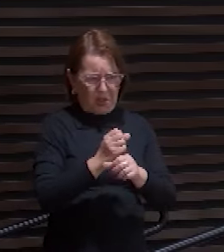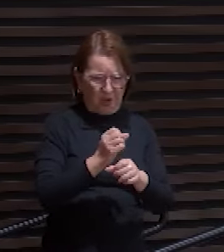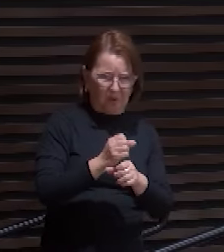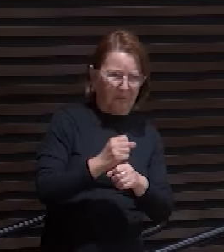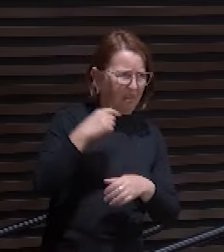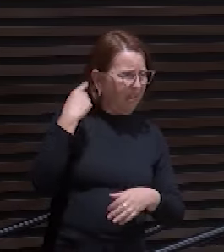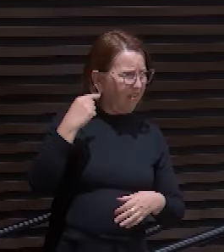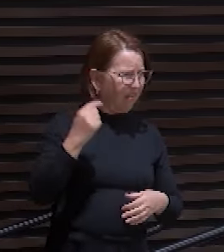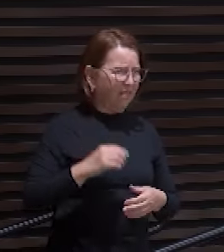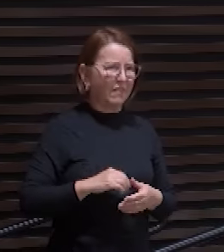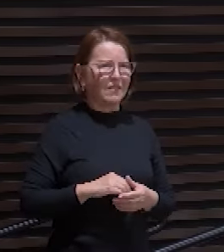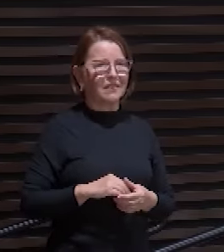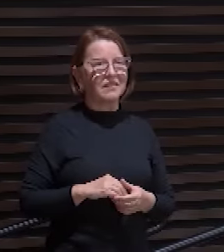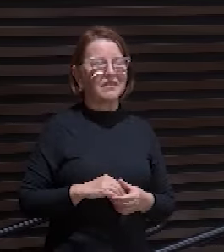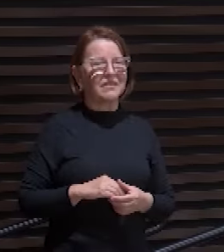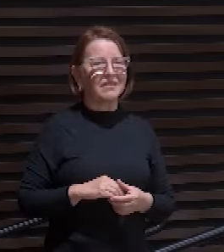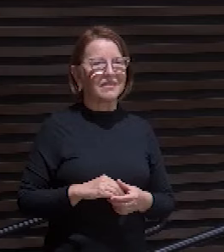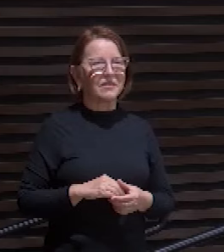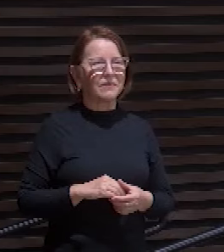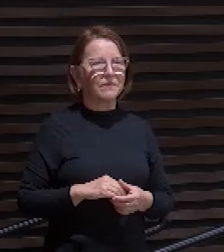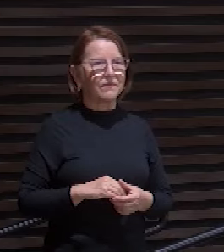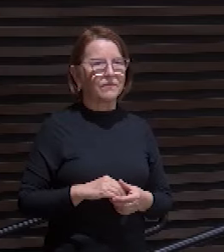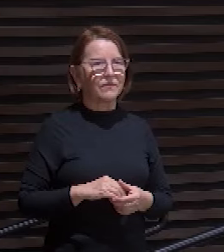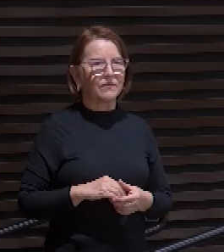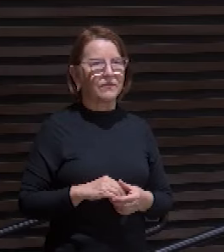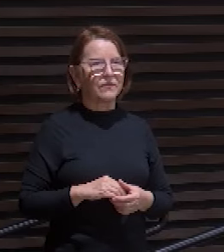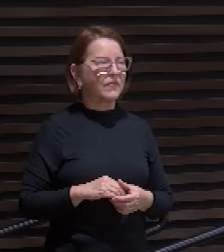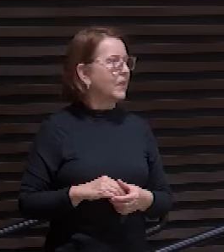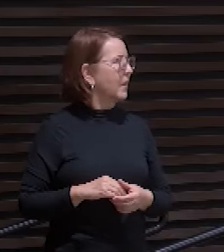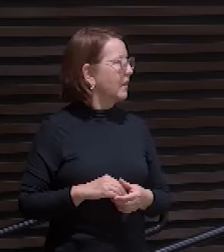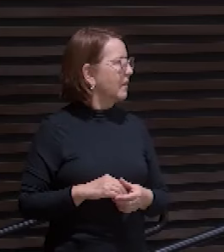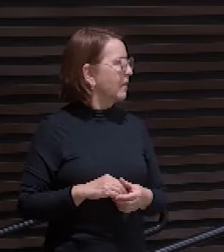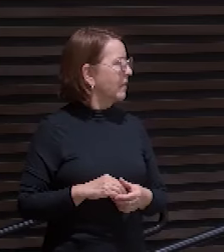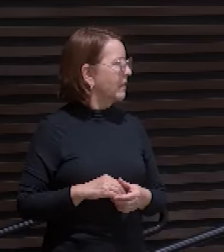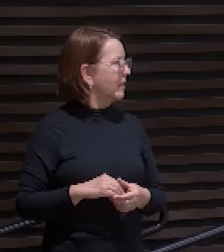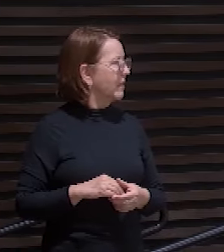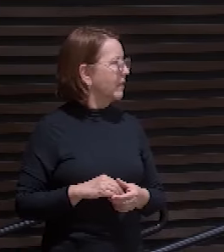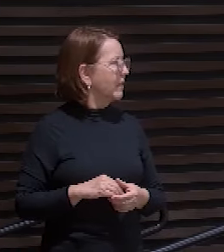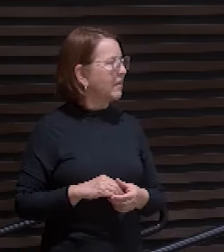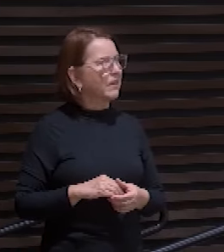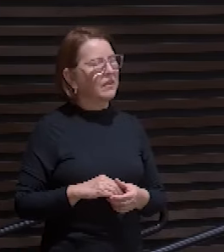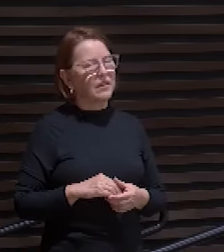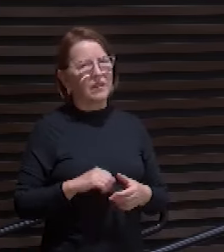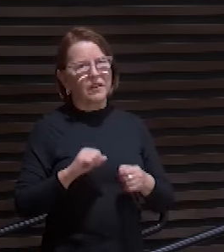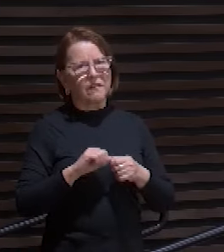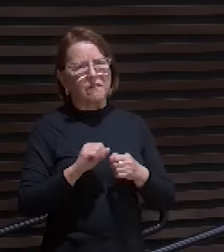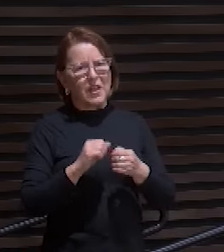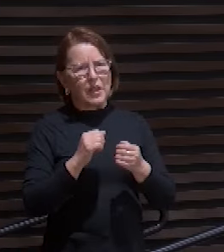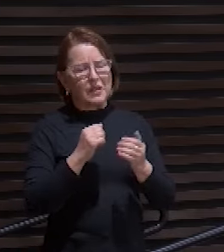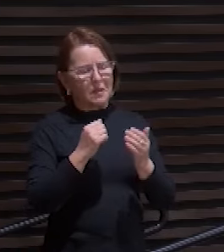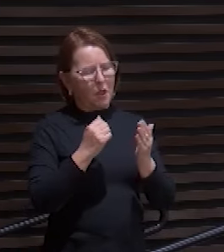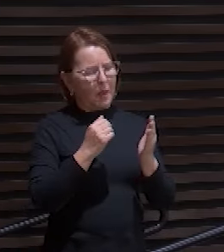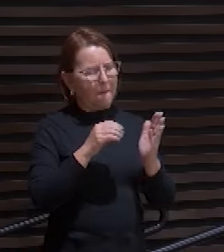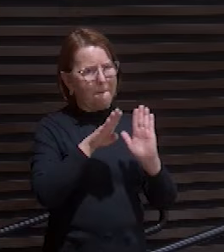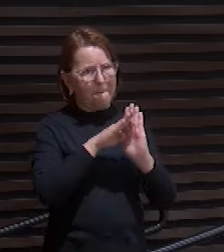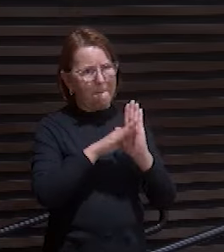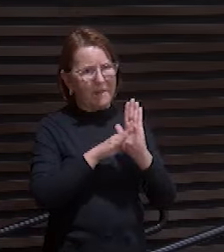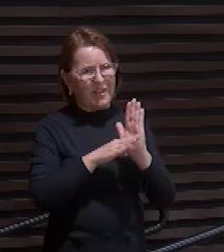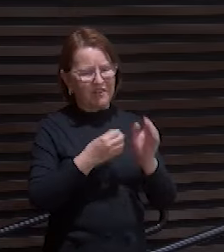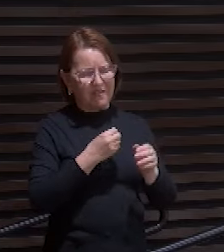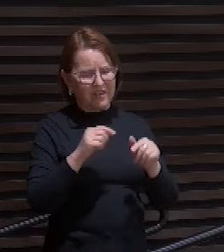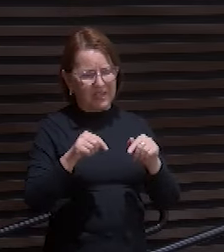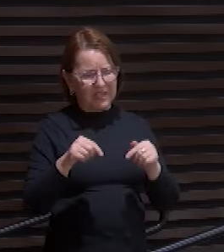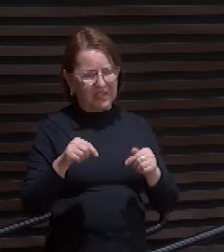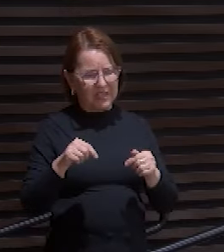Deus me livre. Ele faz uma continha aqui de viver nesse mundo 70, 80, 90, 100 anos. Não, eu